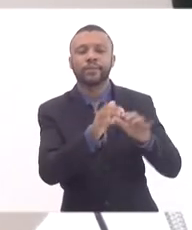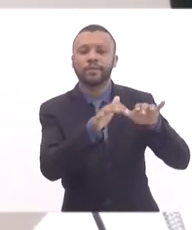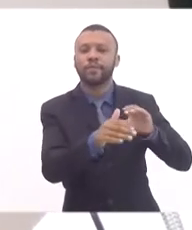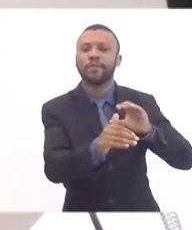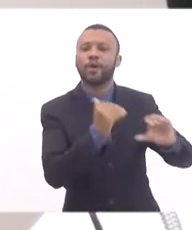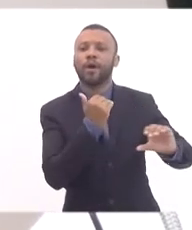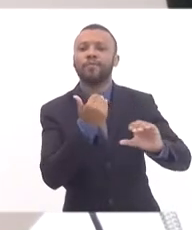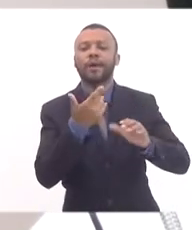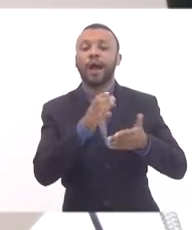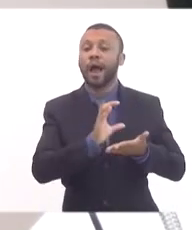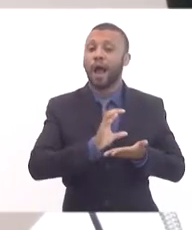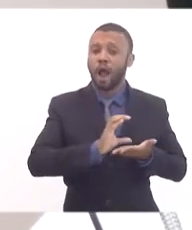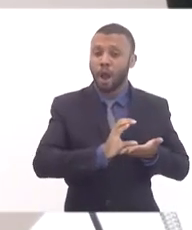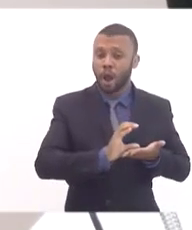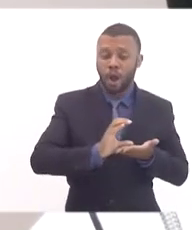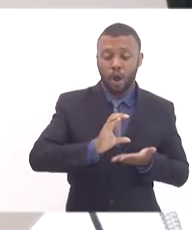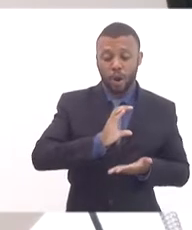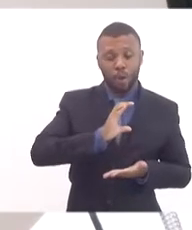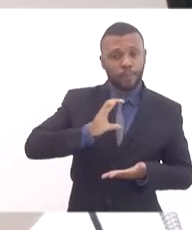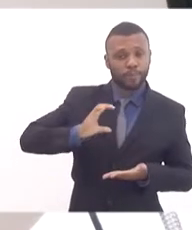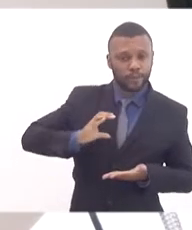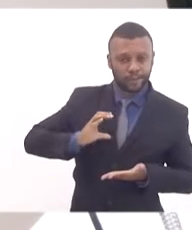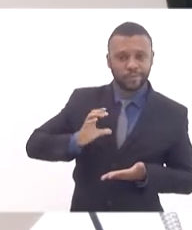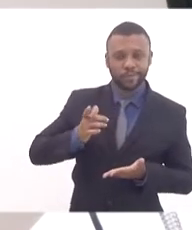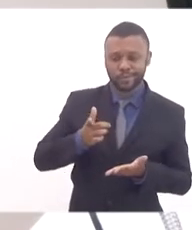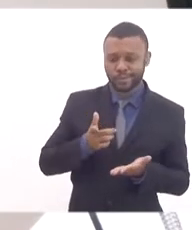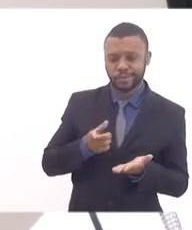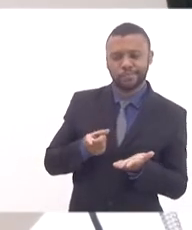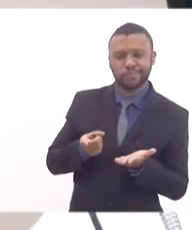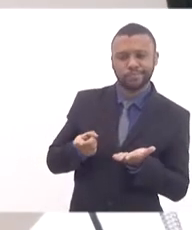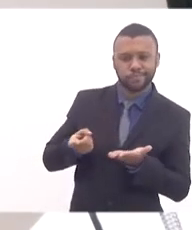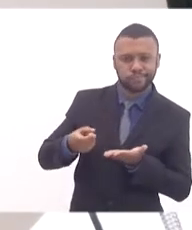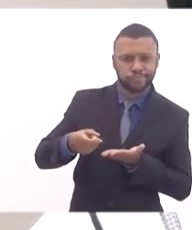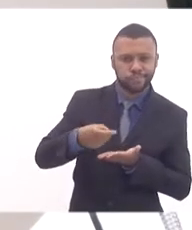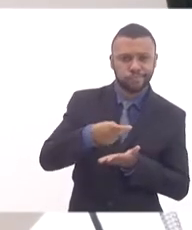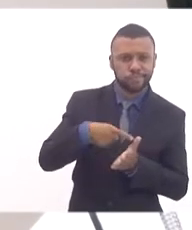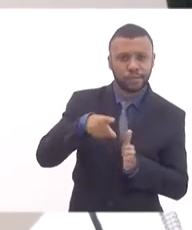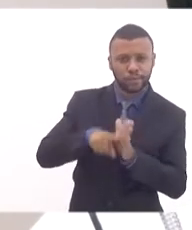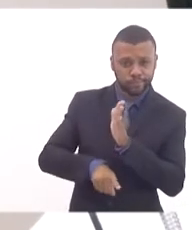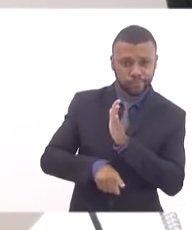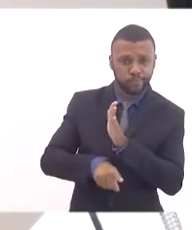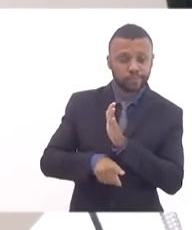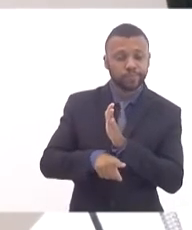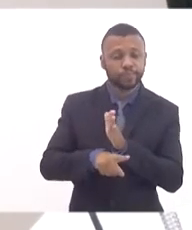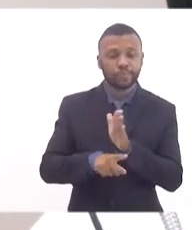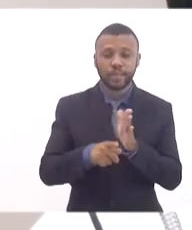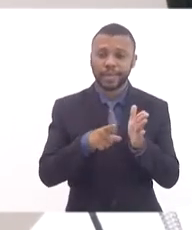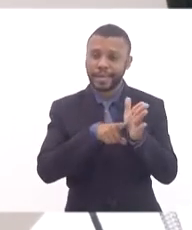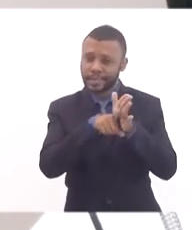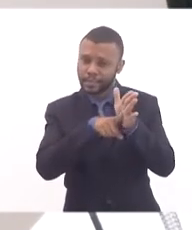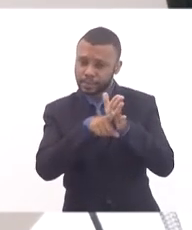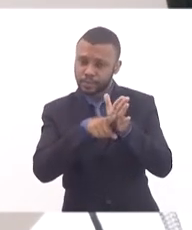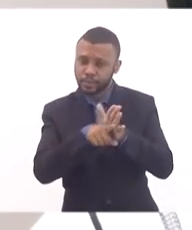tributação e esse estudo econômico ok que correlaciona